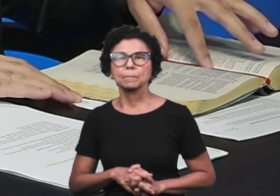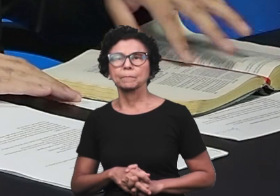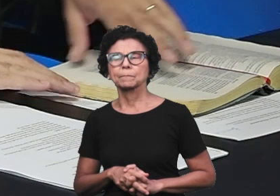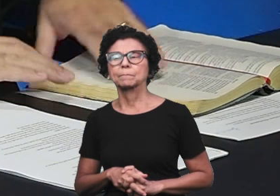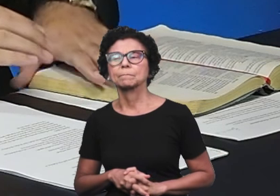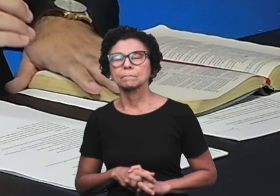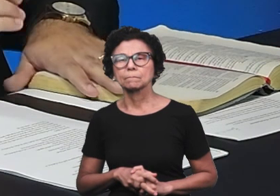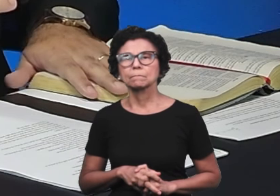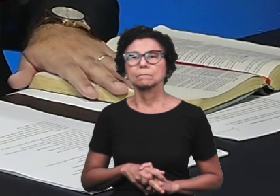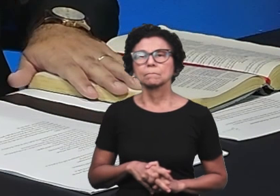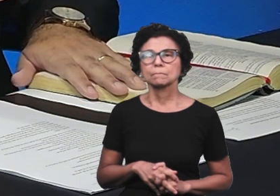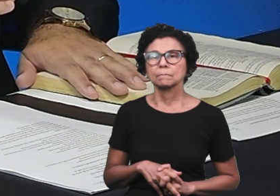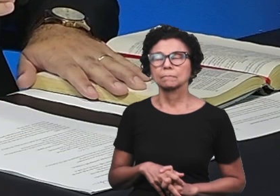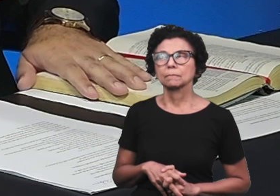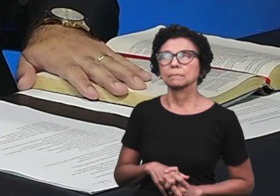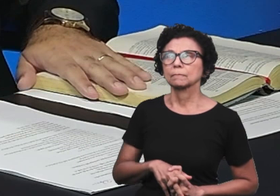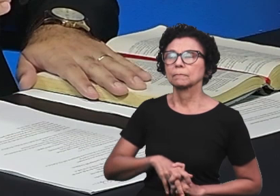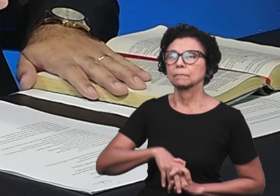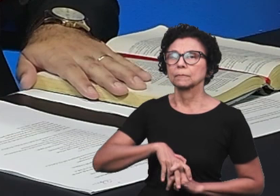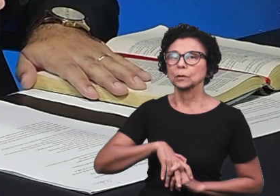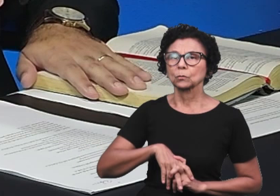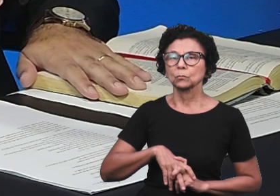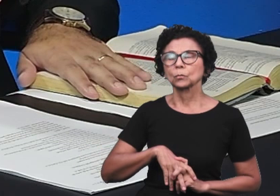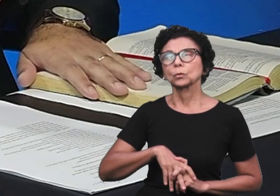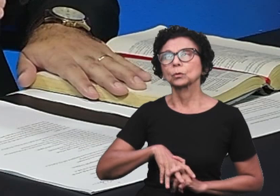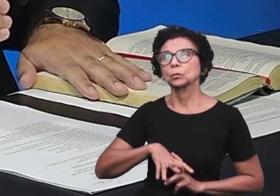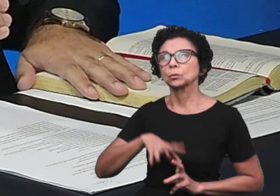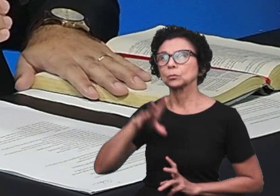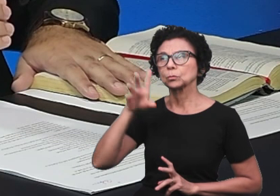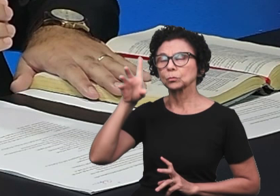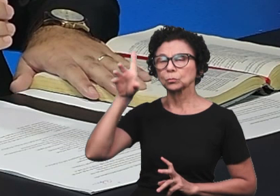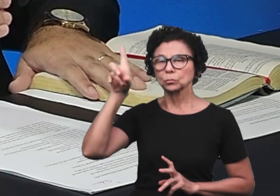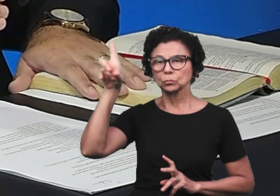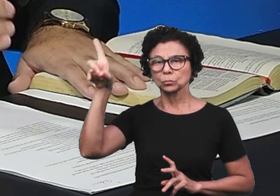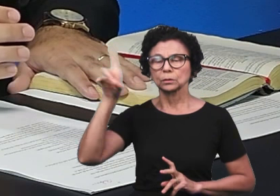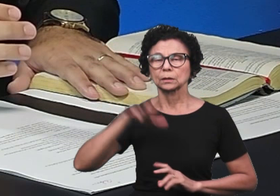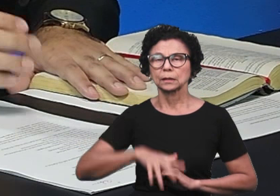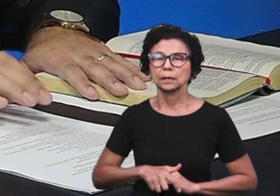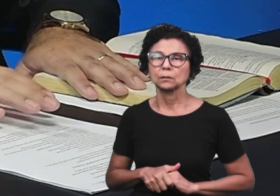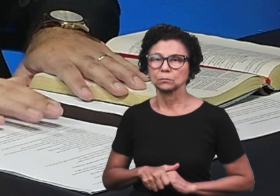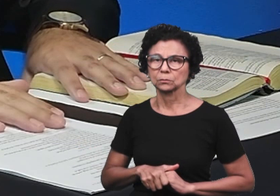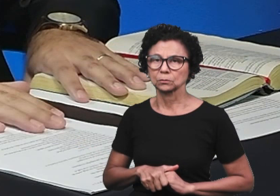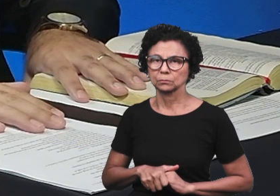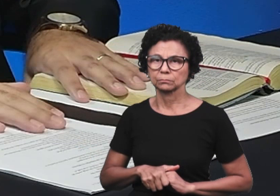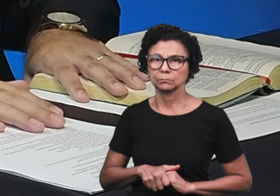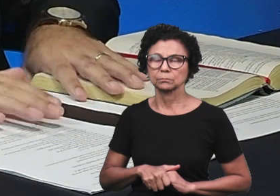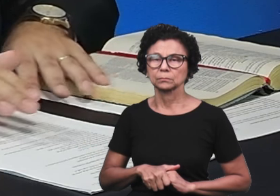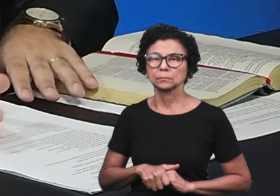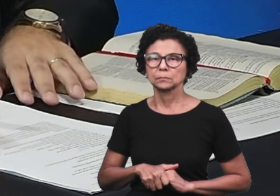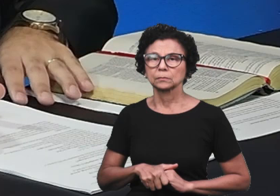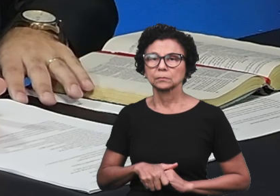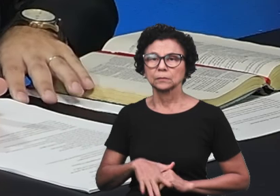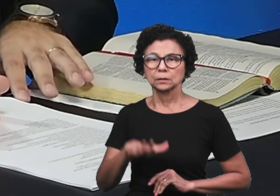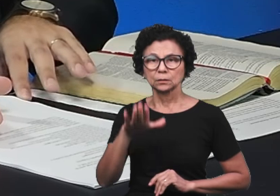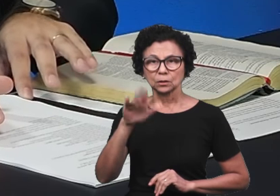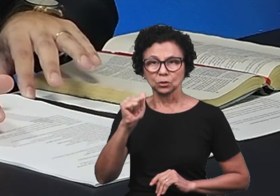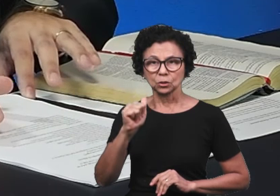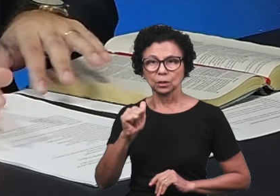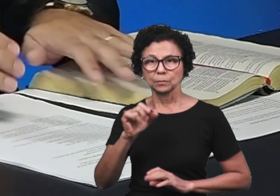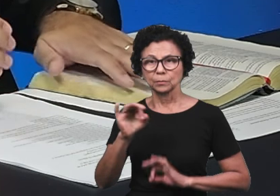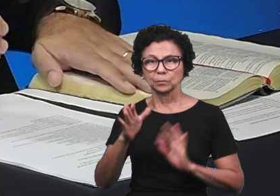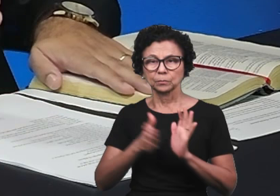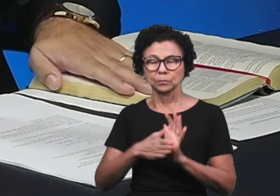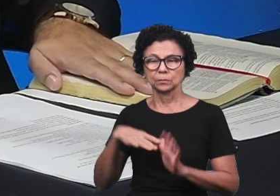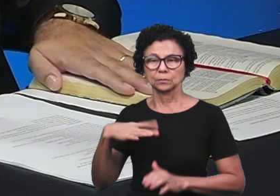é a identificação que Jesus faz do nome dela, Maria. O chamado, ele